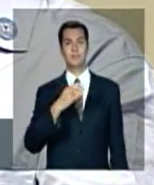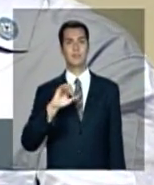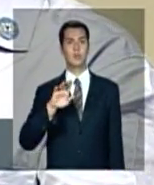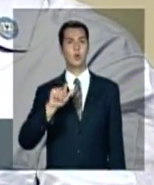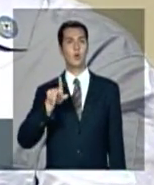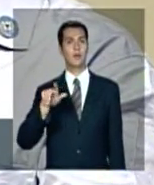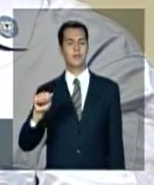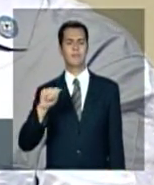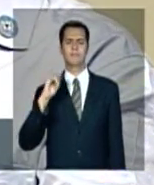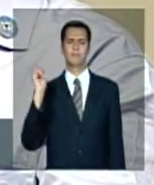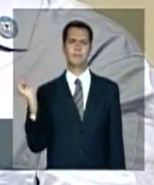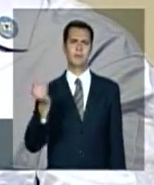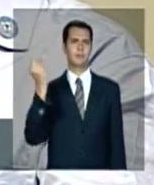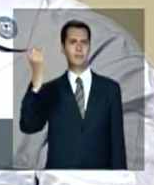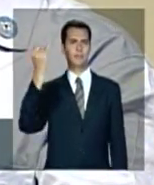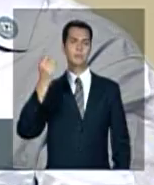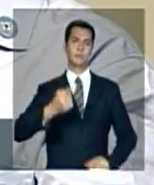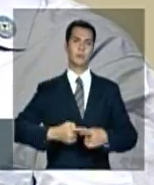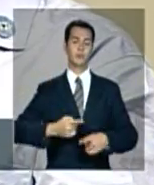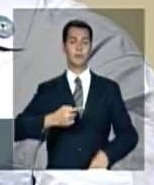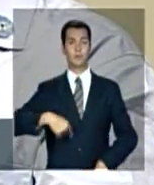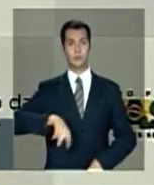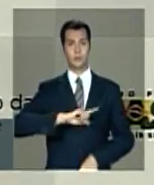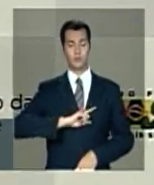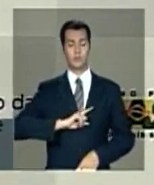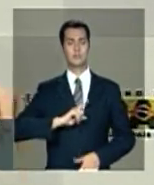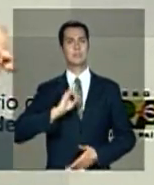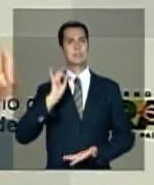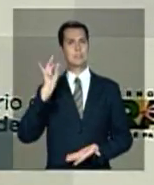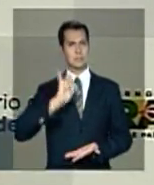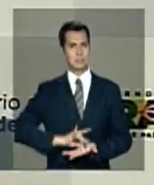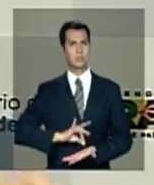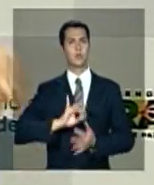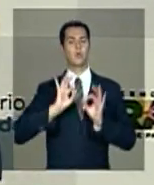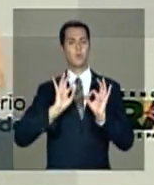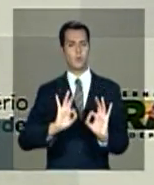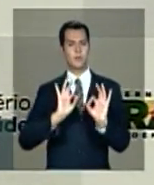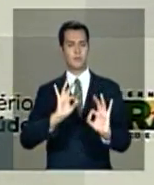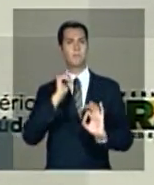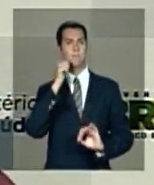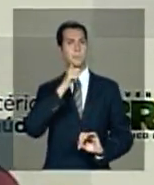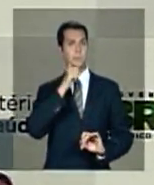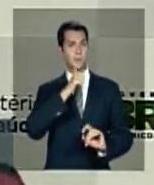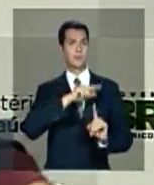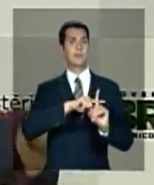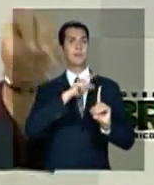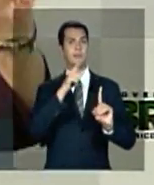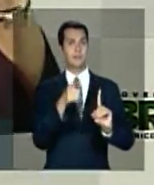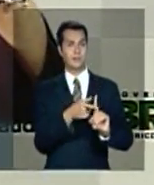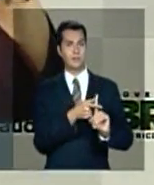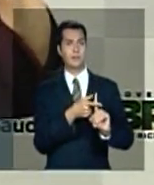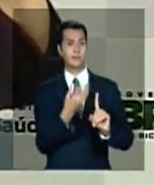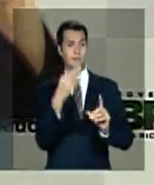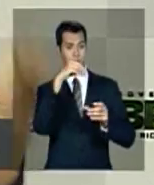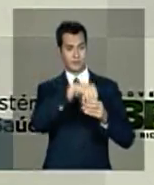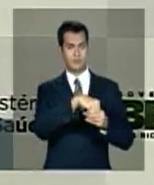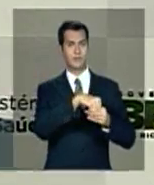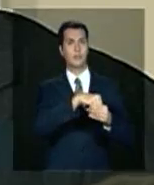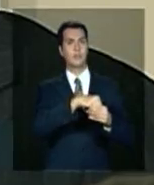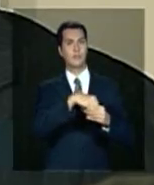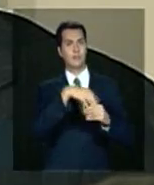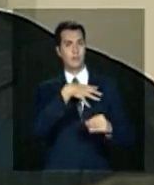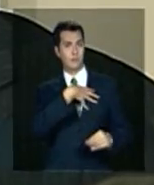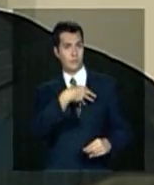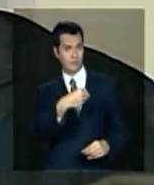mais importantes que nós garantimos um tratamento de qualidade por uma mulher que tem na barriga um